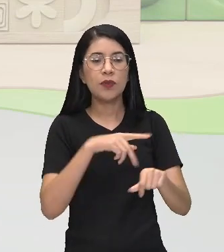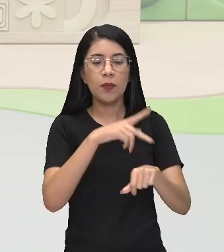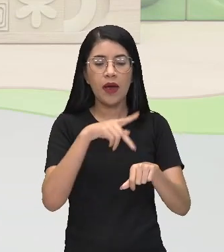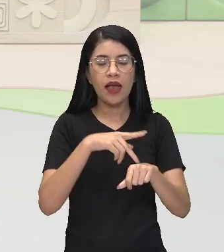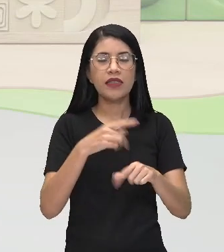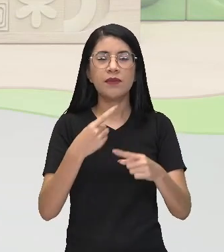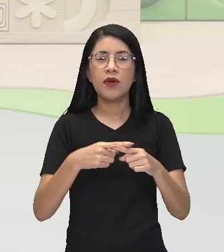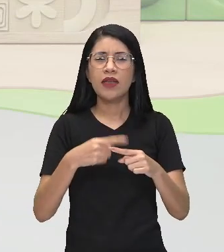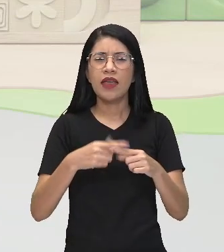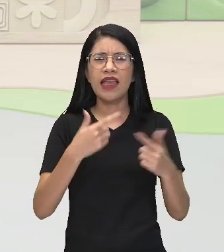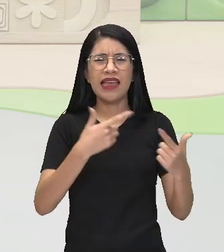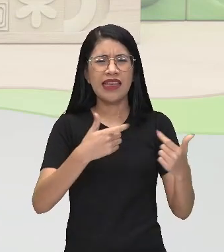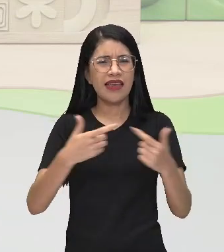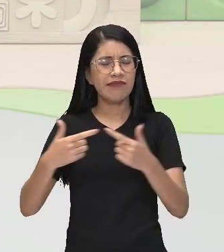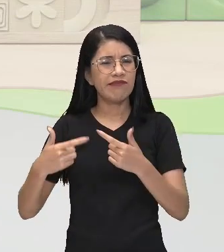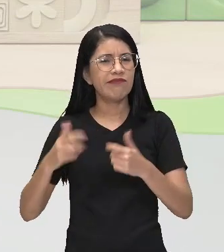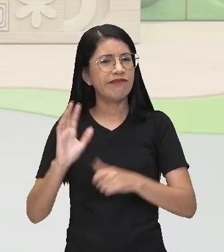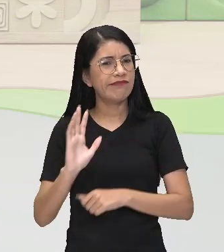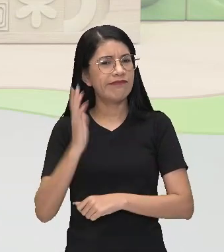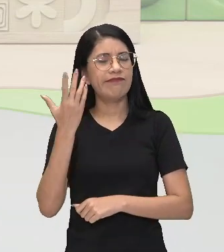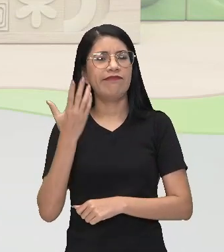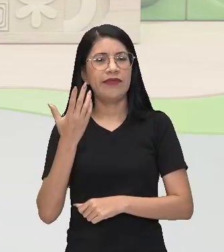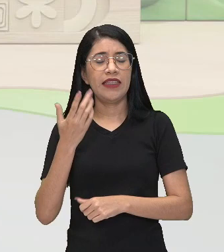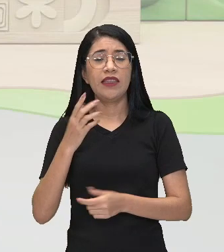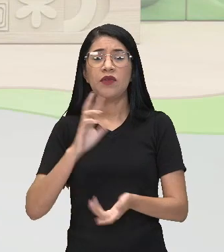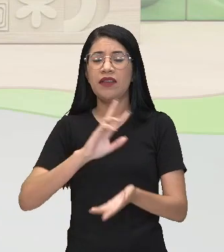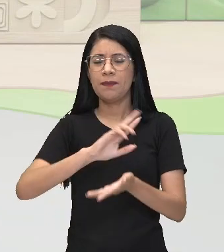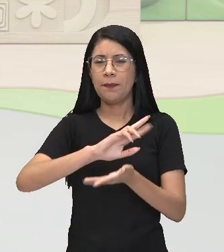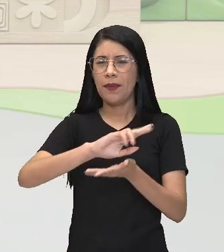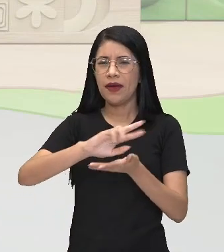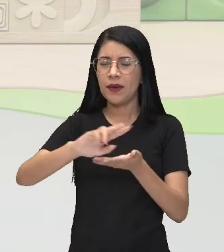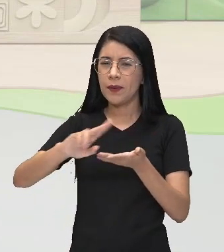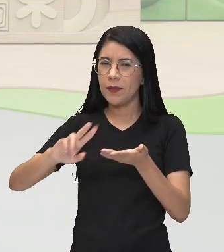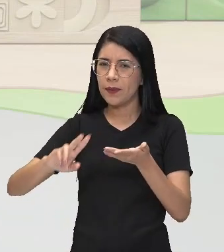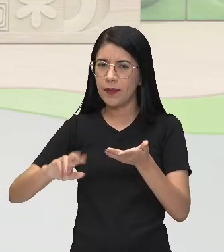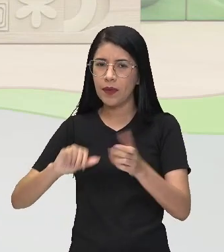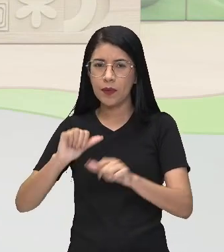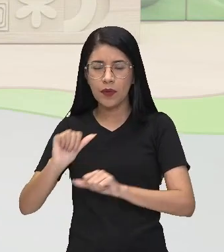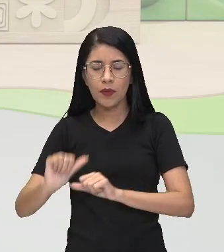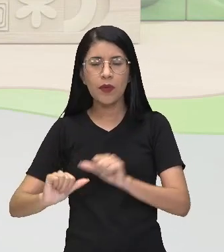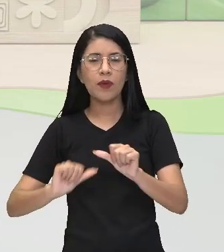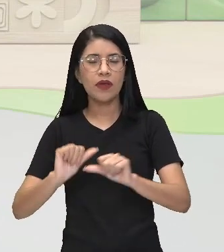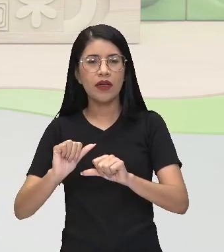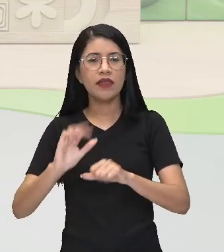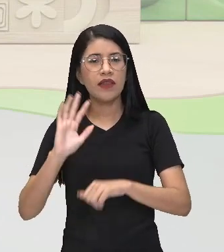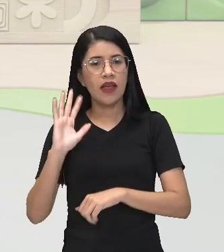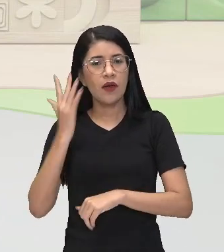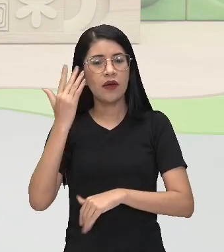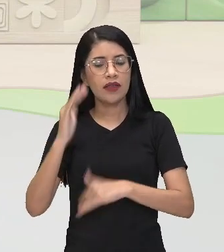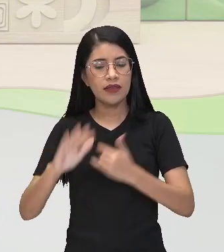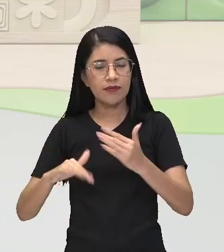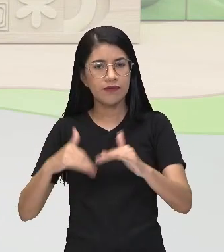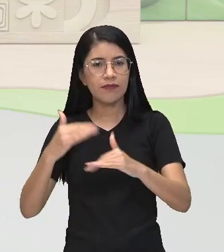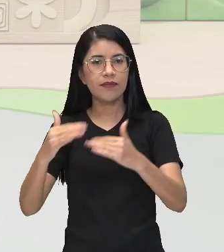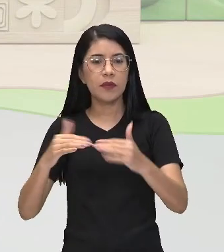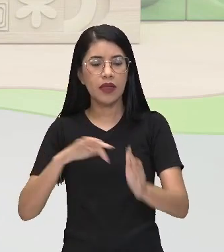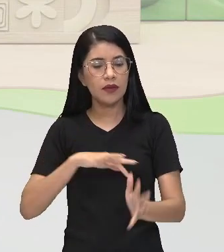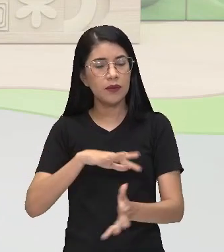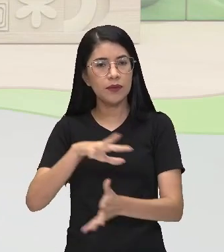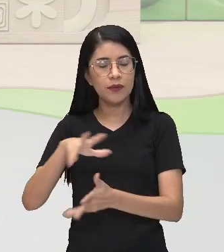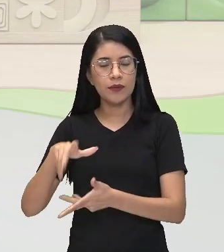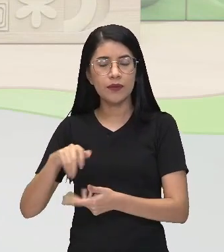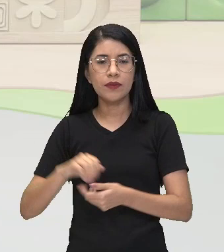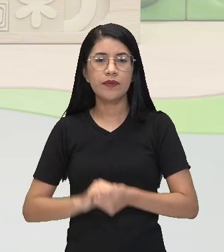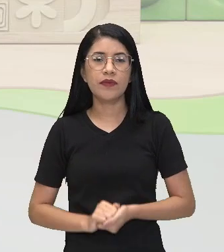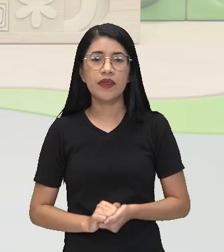né? Então, são várias mudanças que estão acontecendo no nosso planeta Terra. E eu tenho aí essa